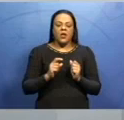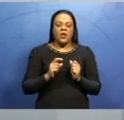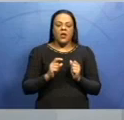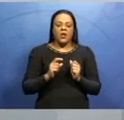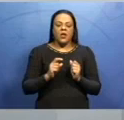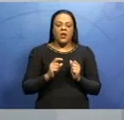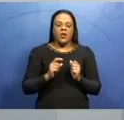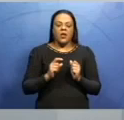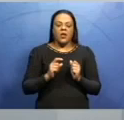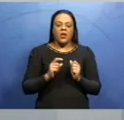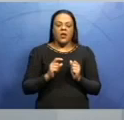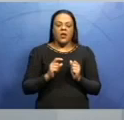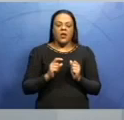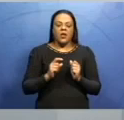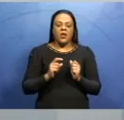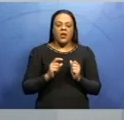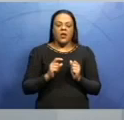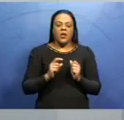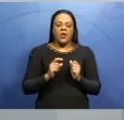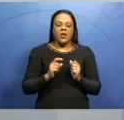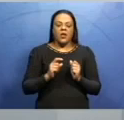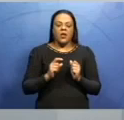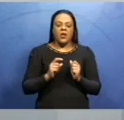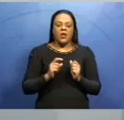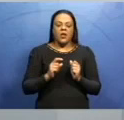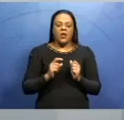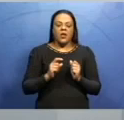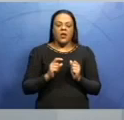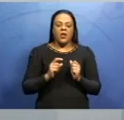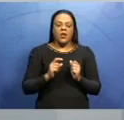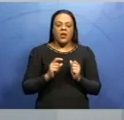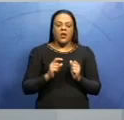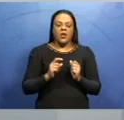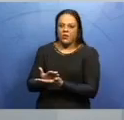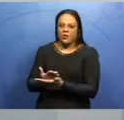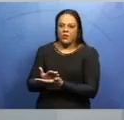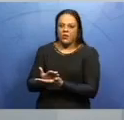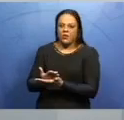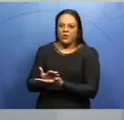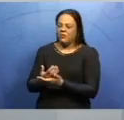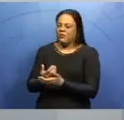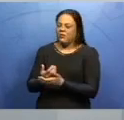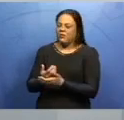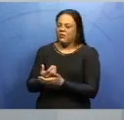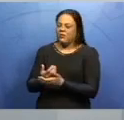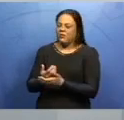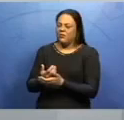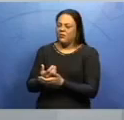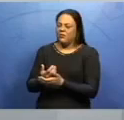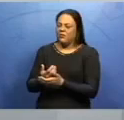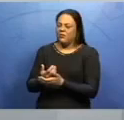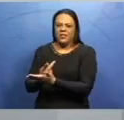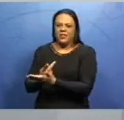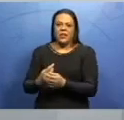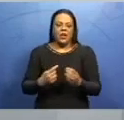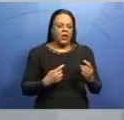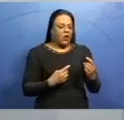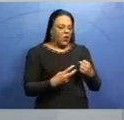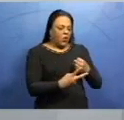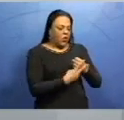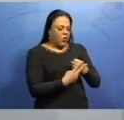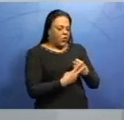ali, eu gostamos de estudar. Você costuma falar assim? Não dá certo, né? Então, ele